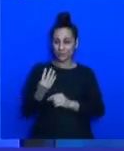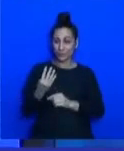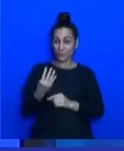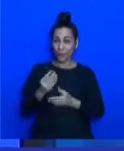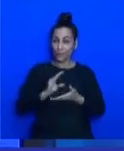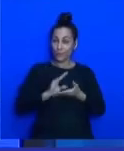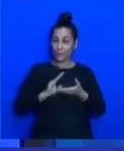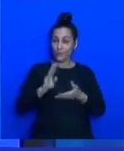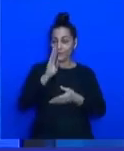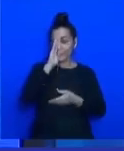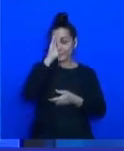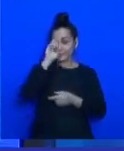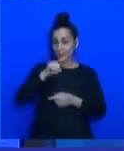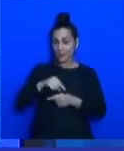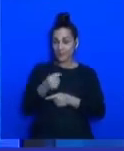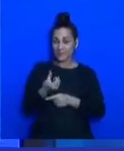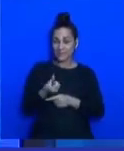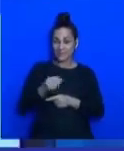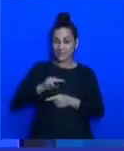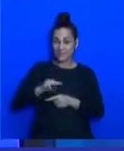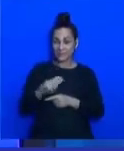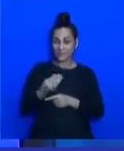5.974, com prêmio principal de